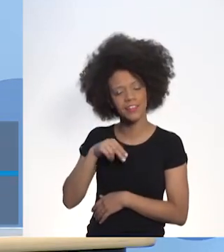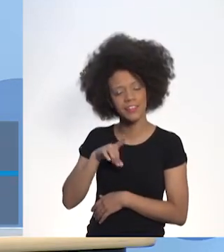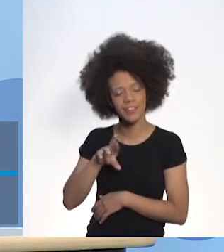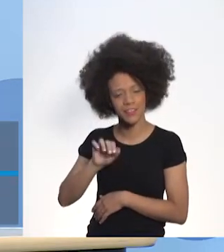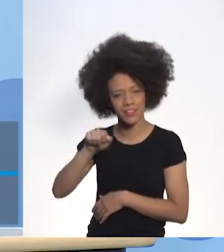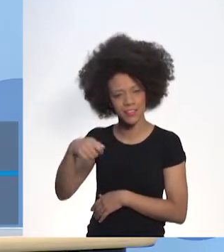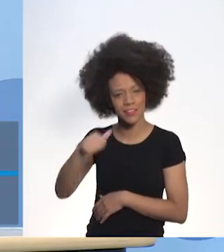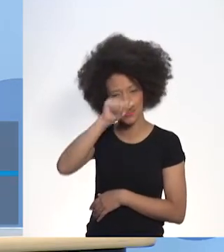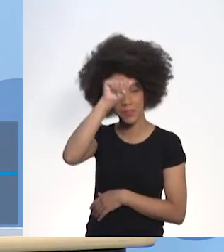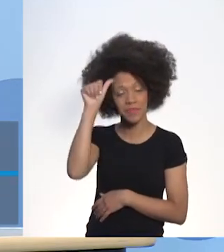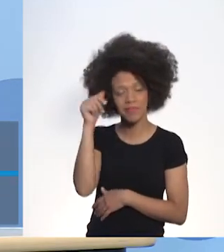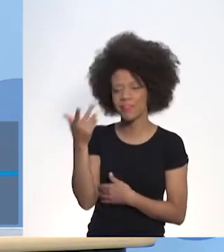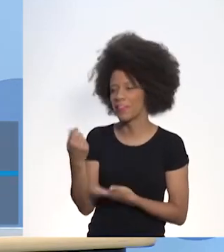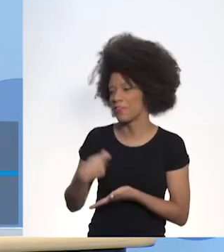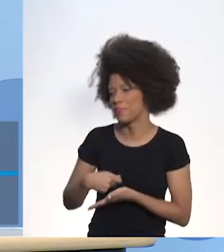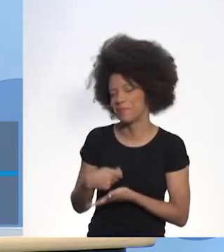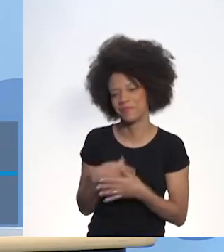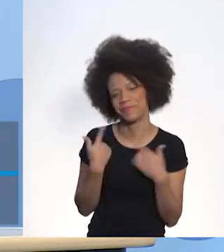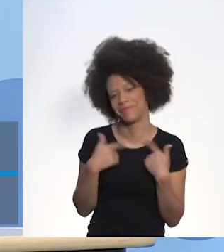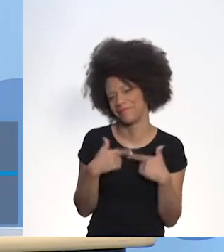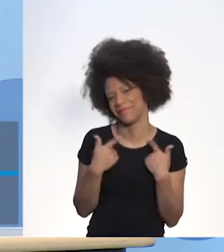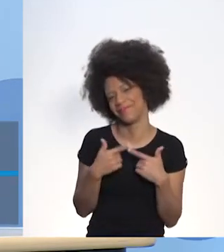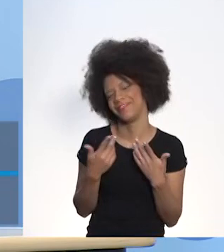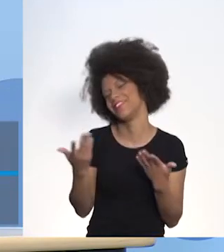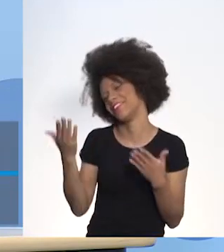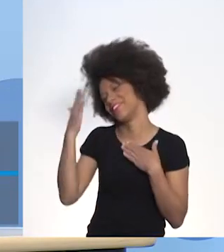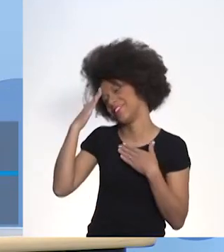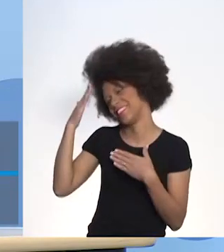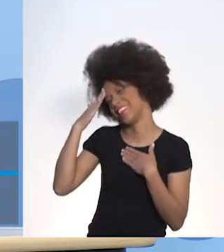Eu já sou obrigada a rir, gente, porque...